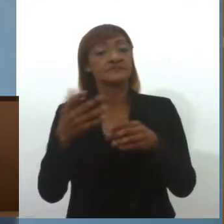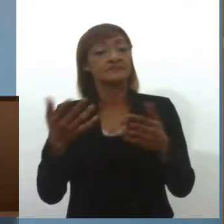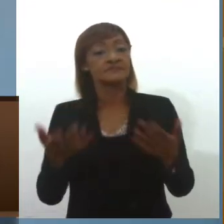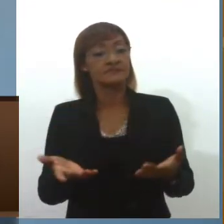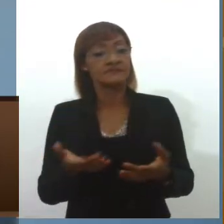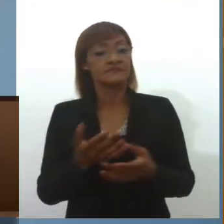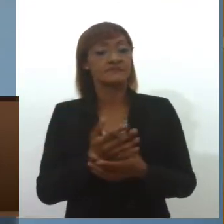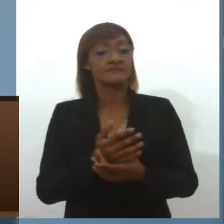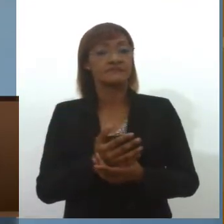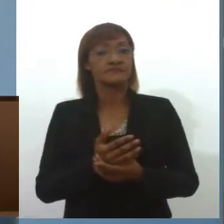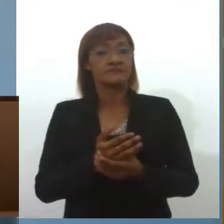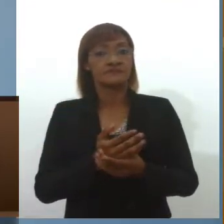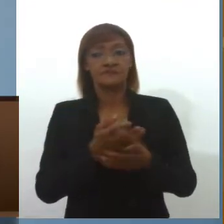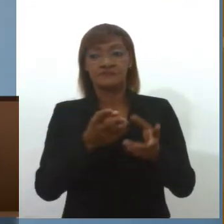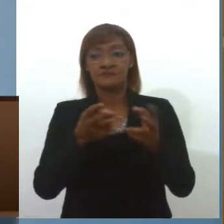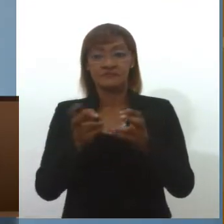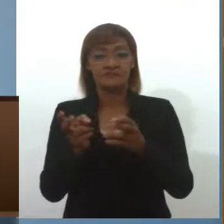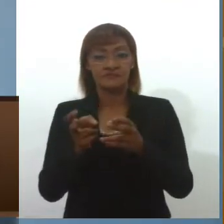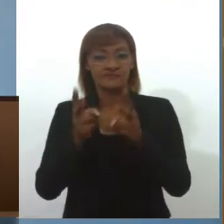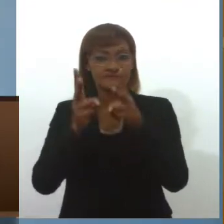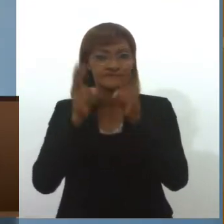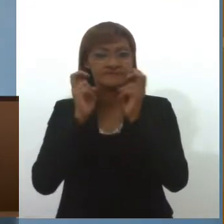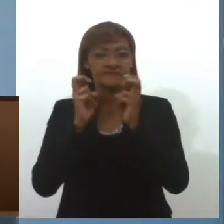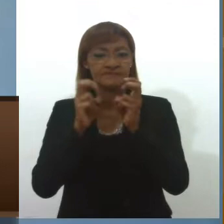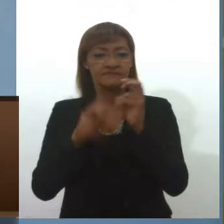esse efeito direto, rápido,